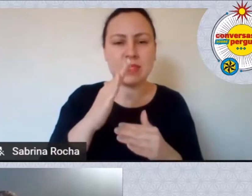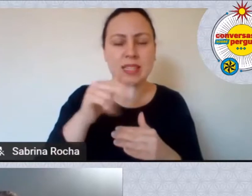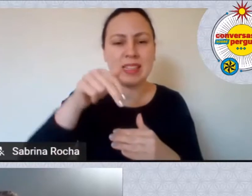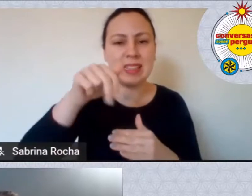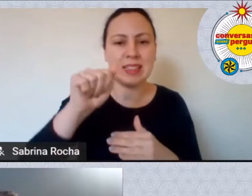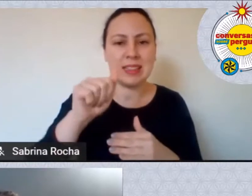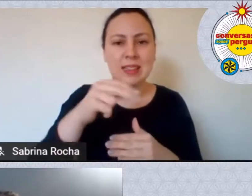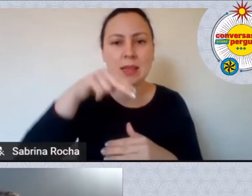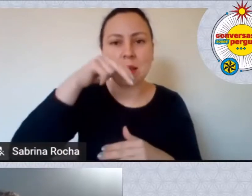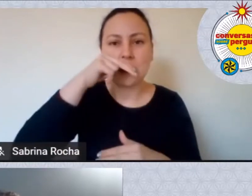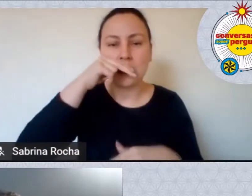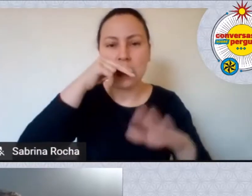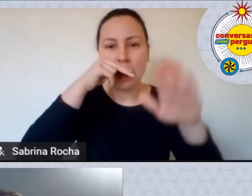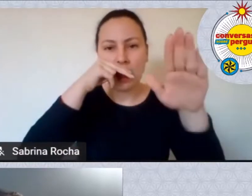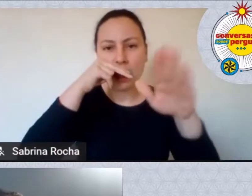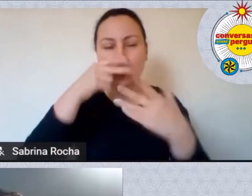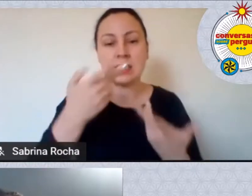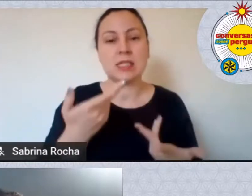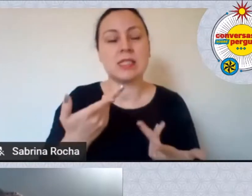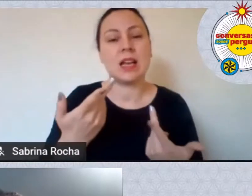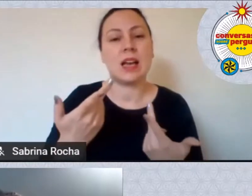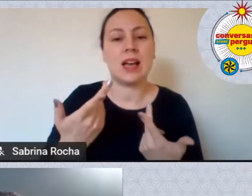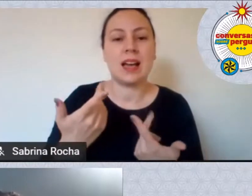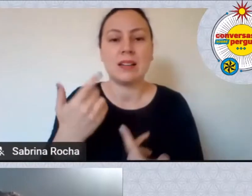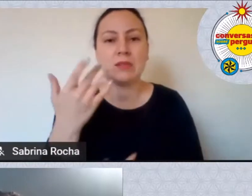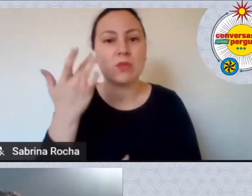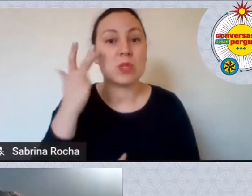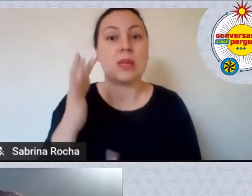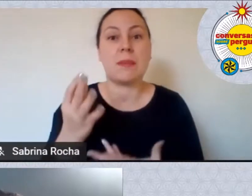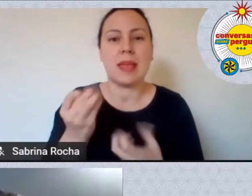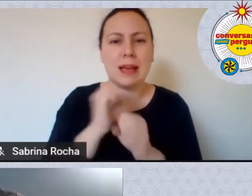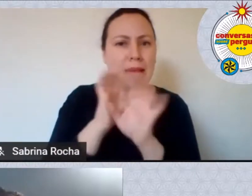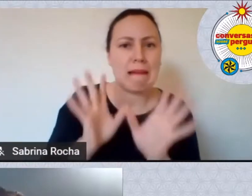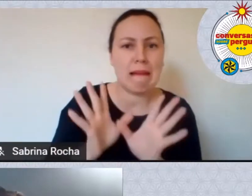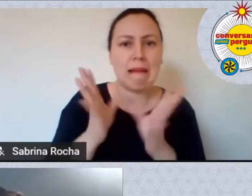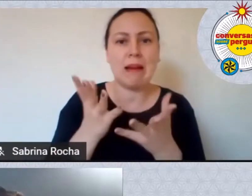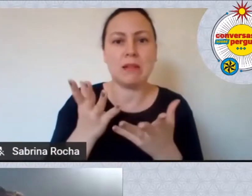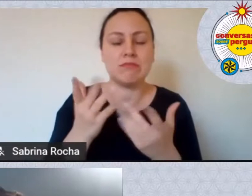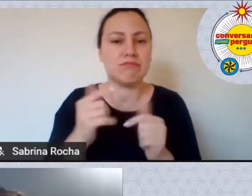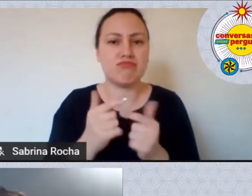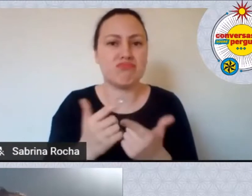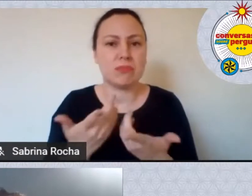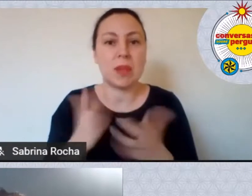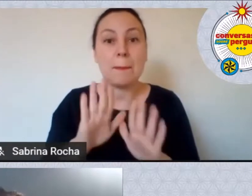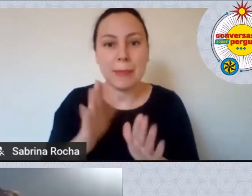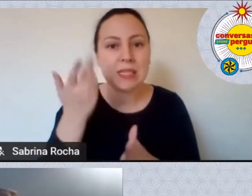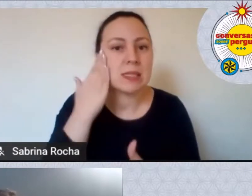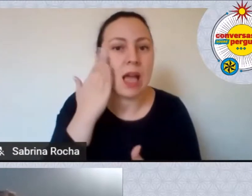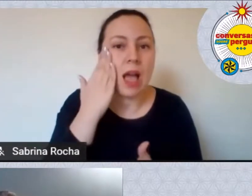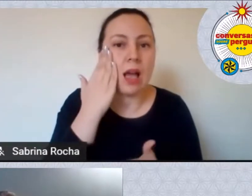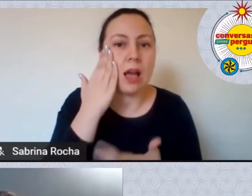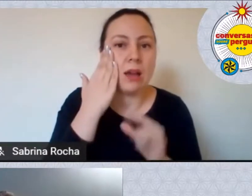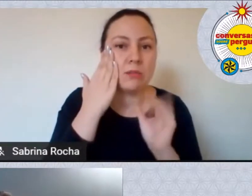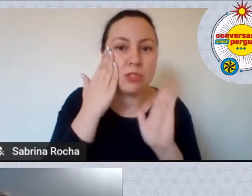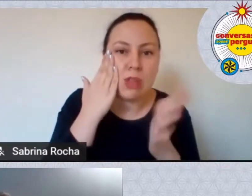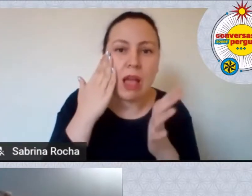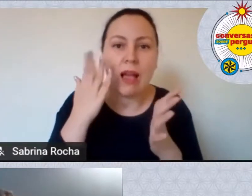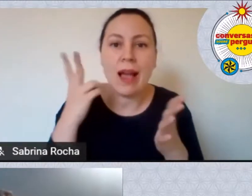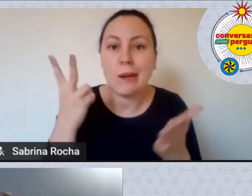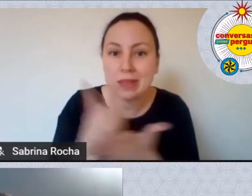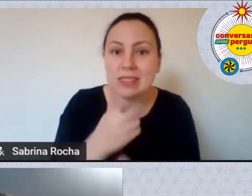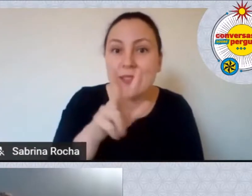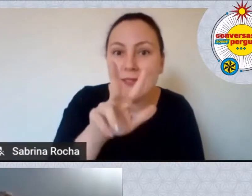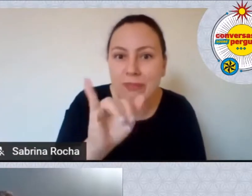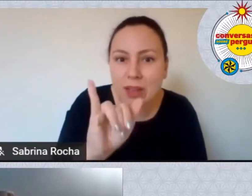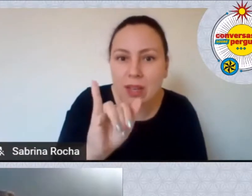em que as coisas ainda não estavam exatamente claras, mas já se sabia que algo ia acontecer. E ela